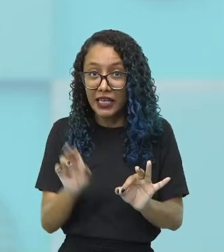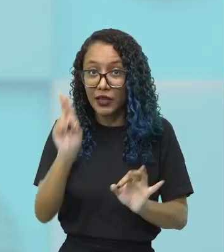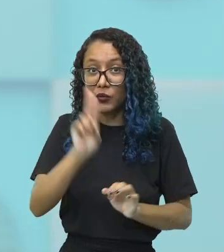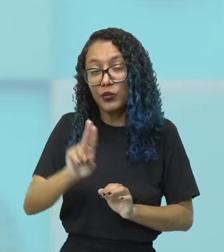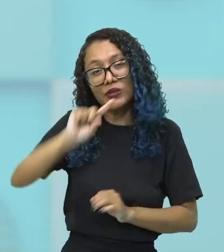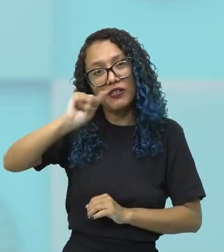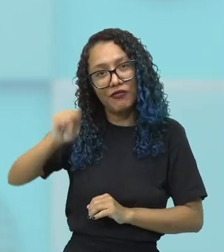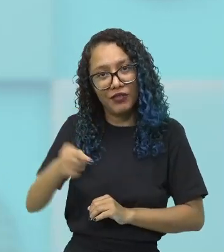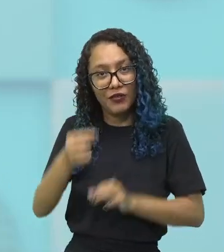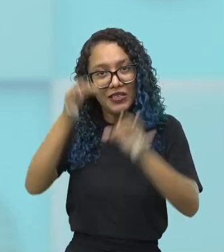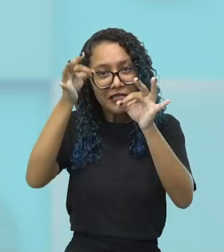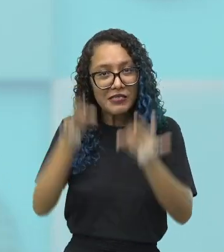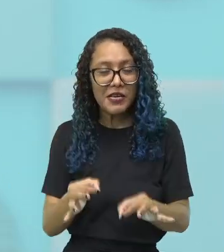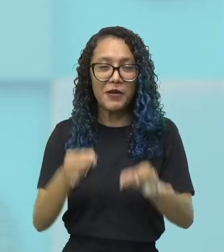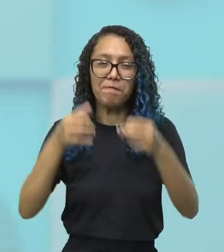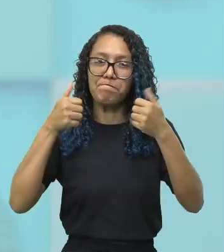vírgula